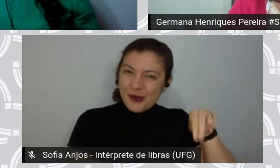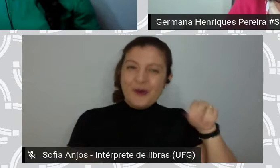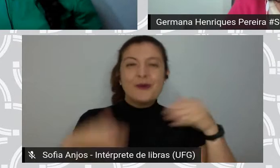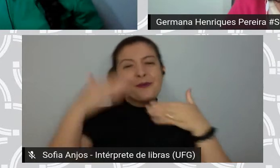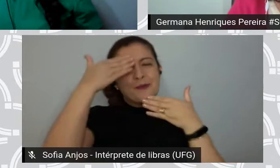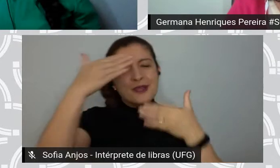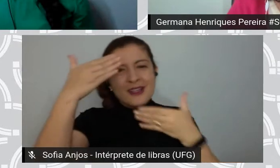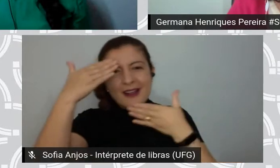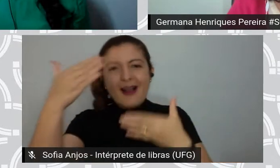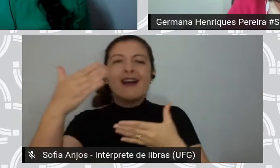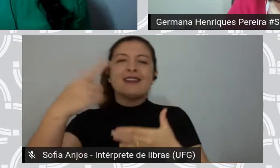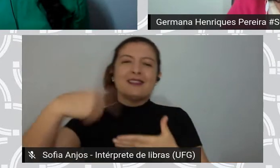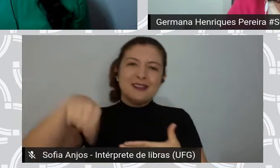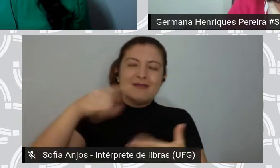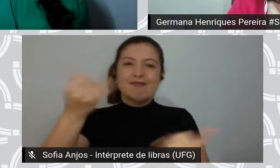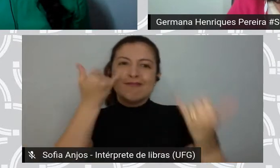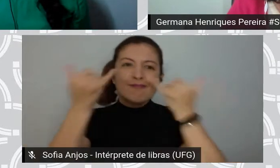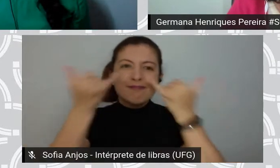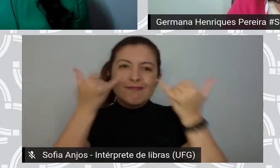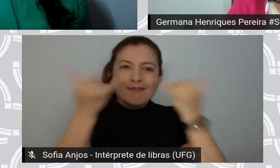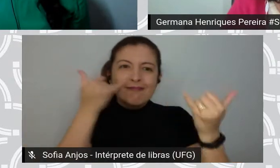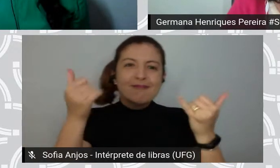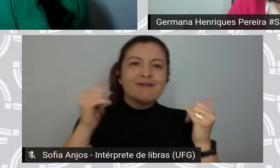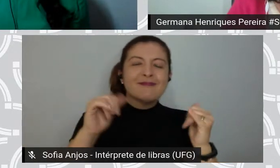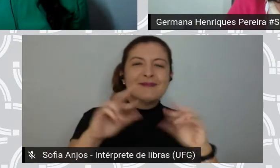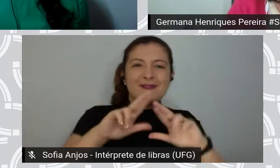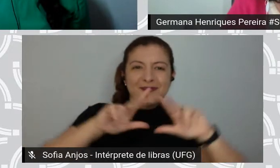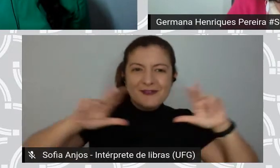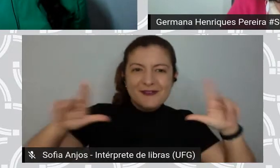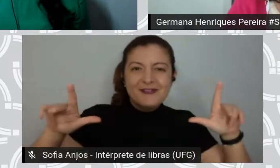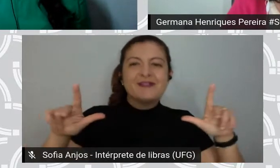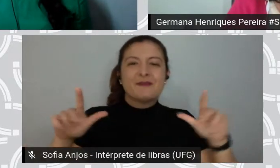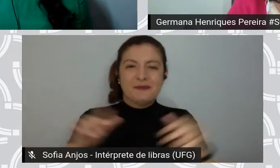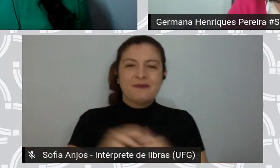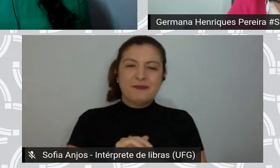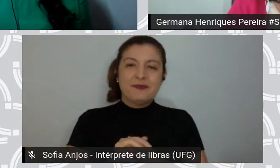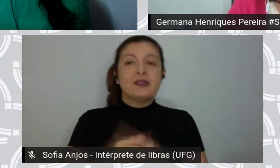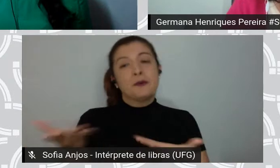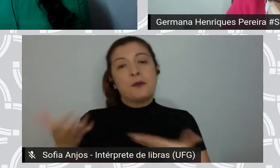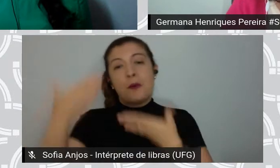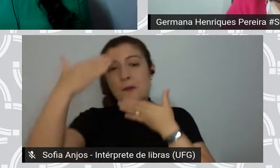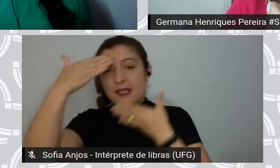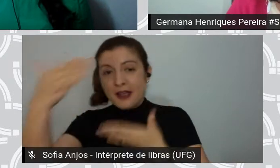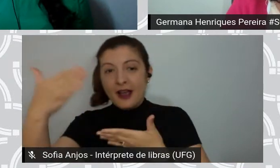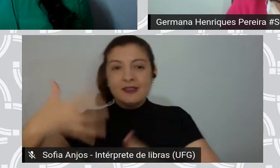às colegas queridas que estão aqui no chat, a todos os colegas.